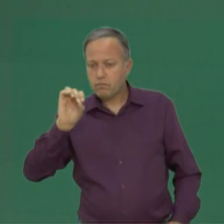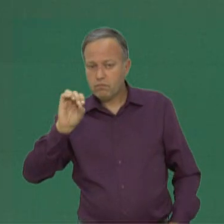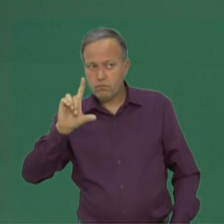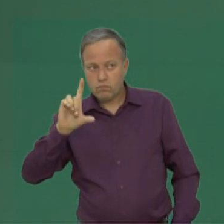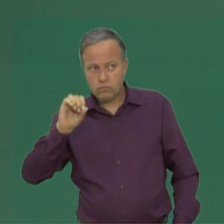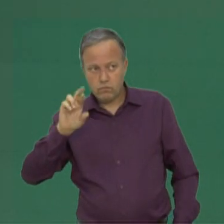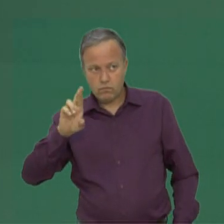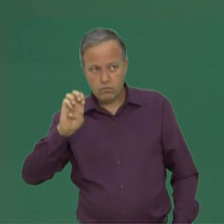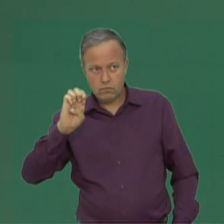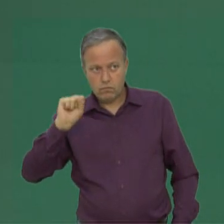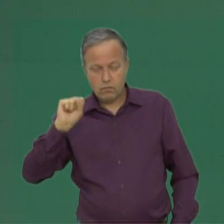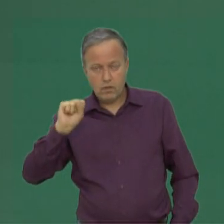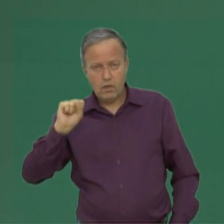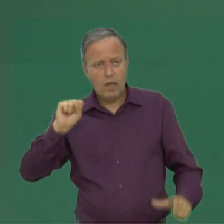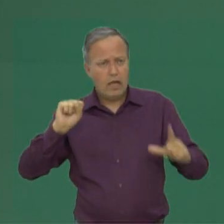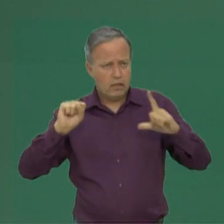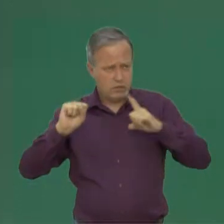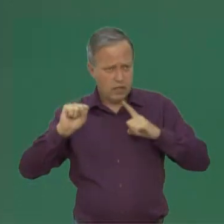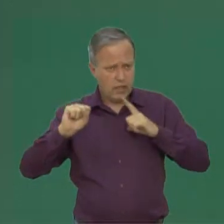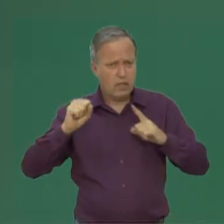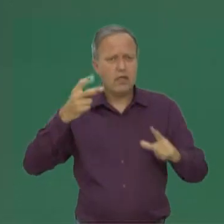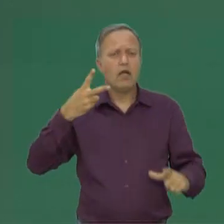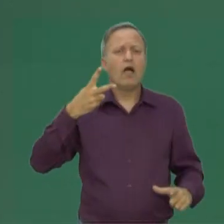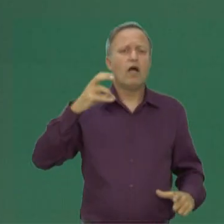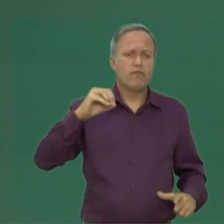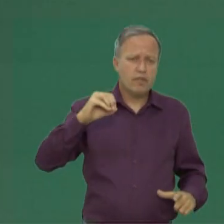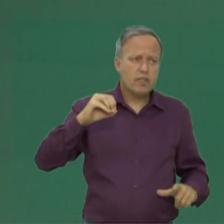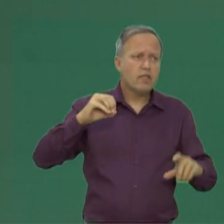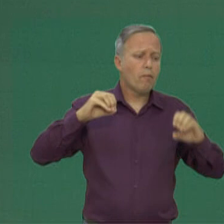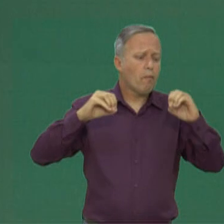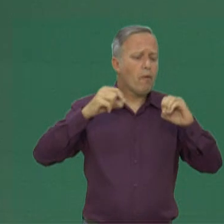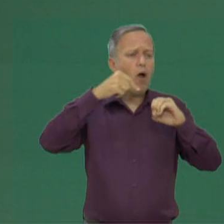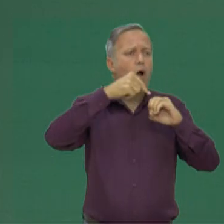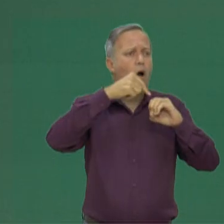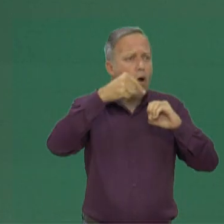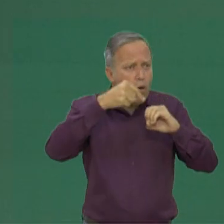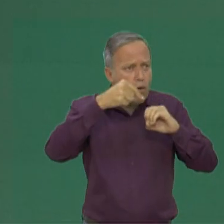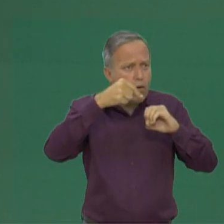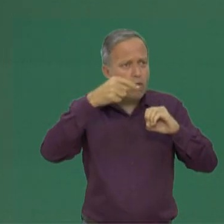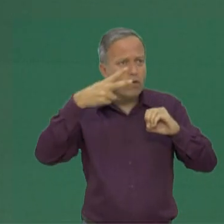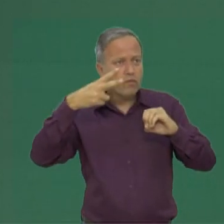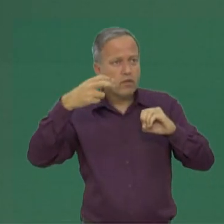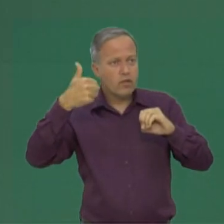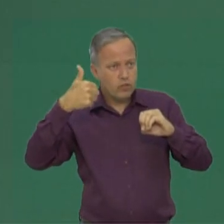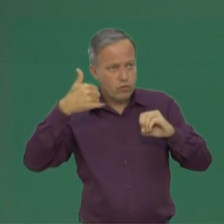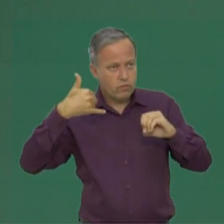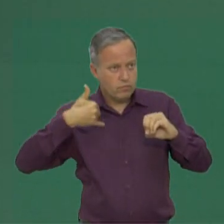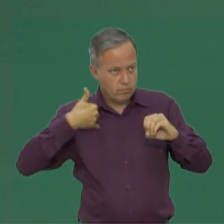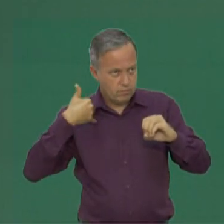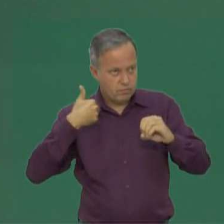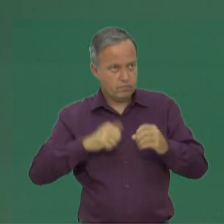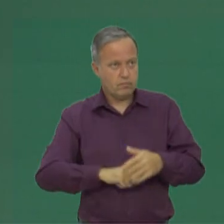cumple 20 ou 21 años, vale?